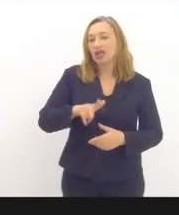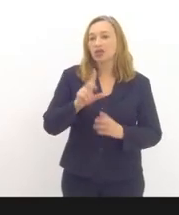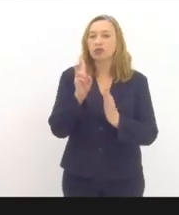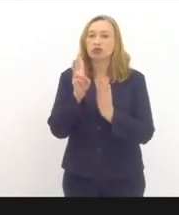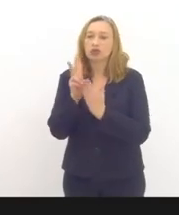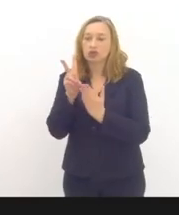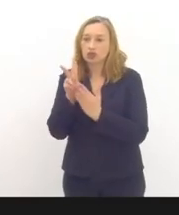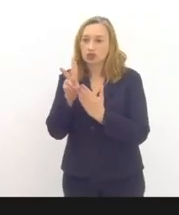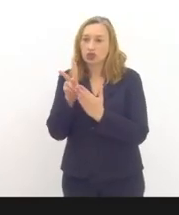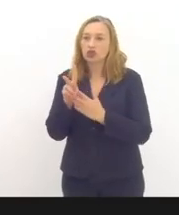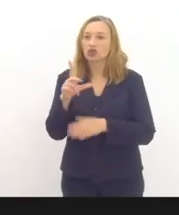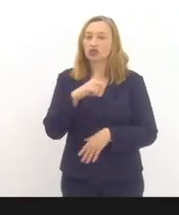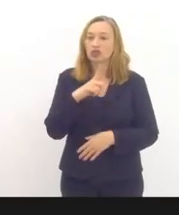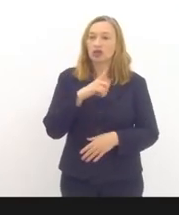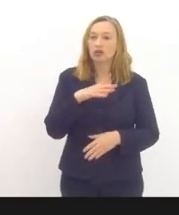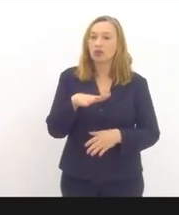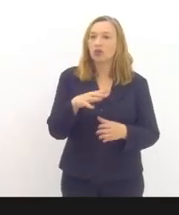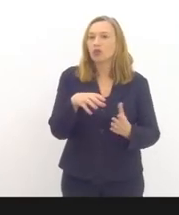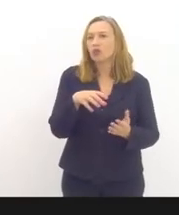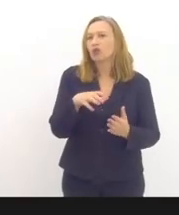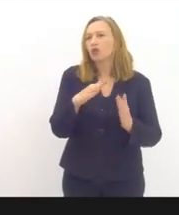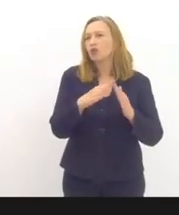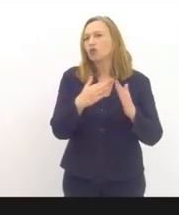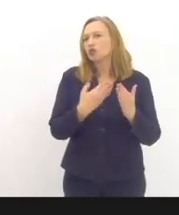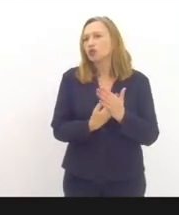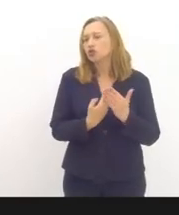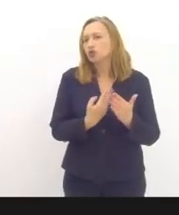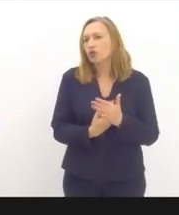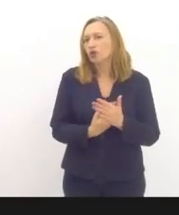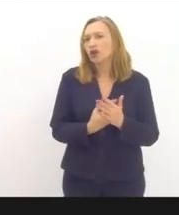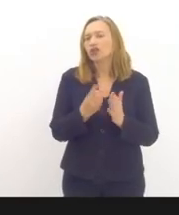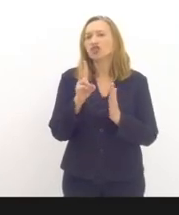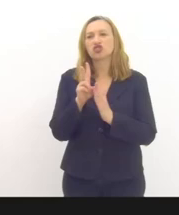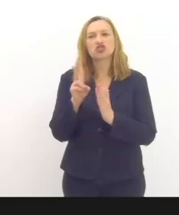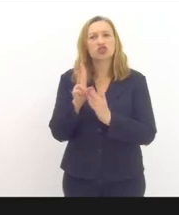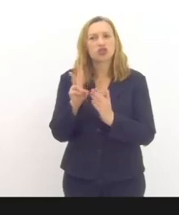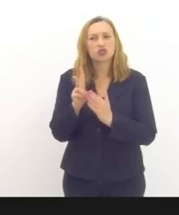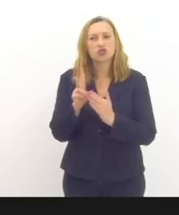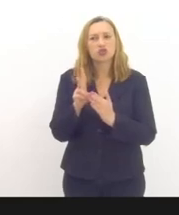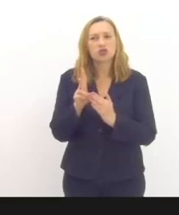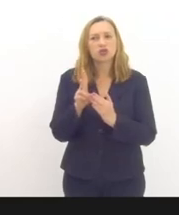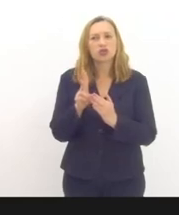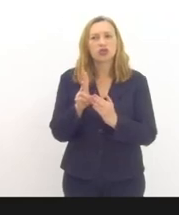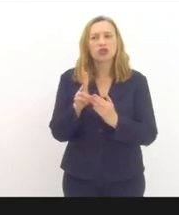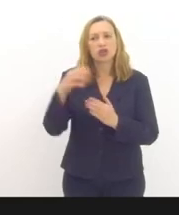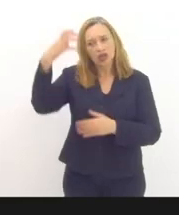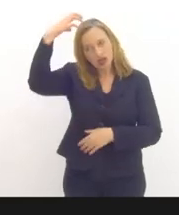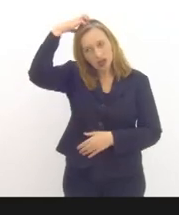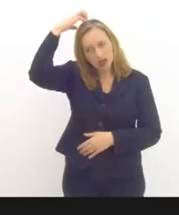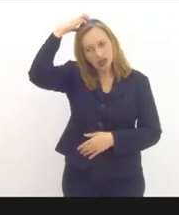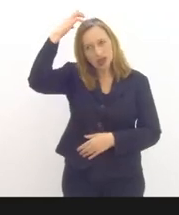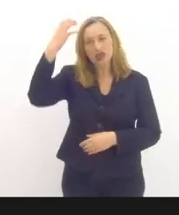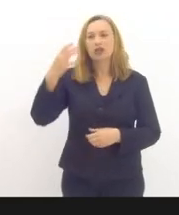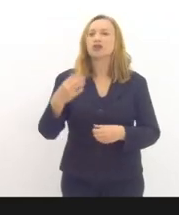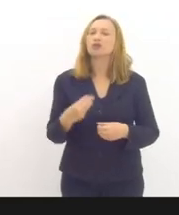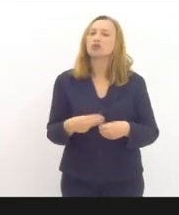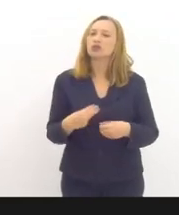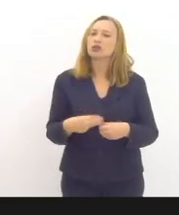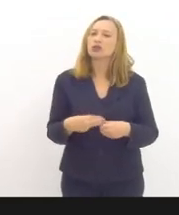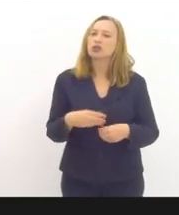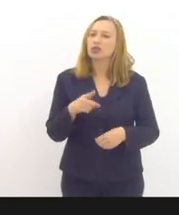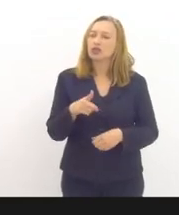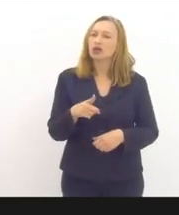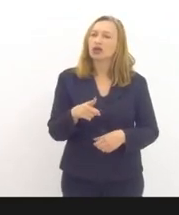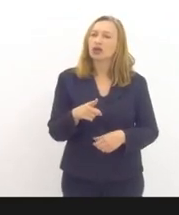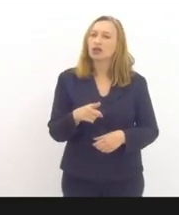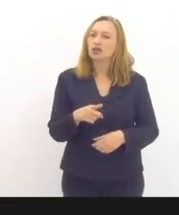né? Nós temos uma unidade indígena em Angra, e essa unidade indígena